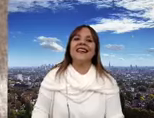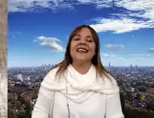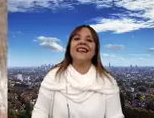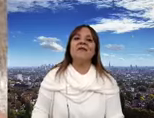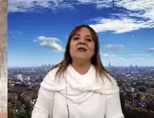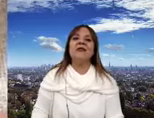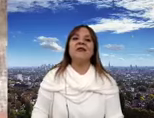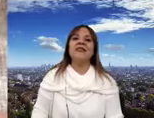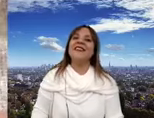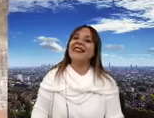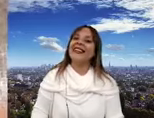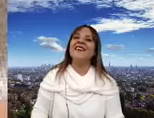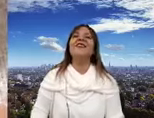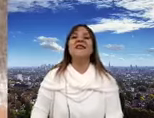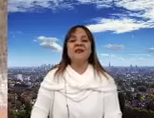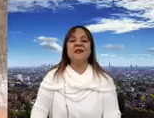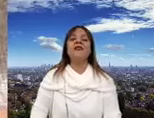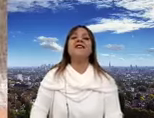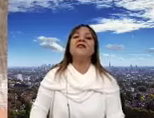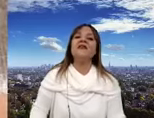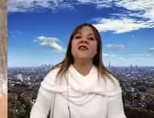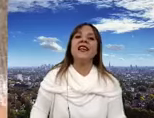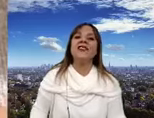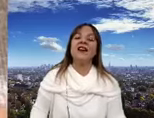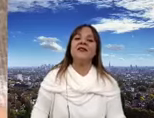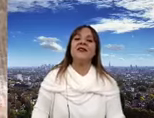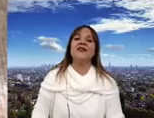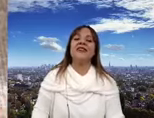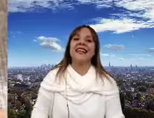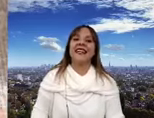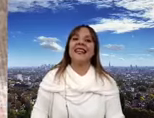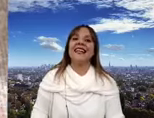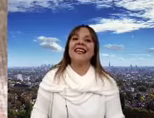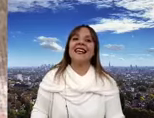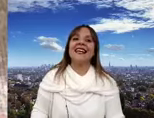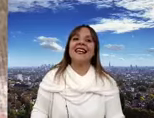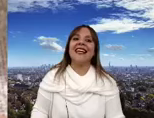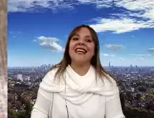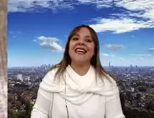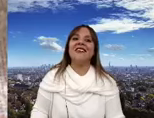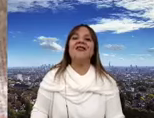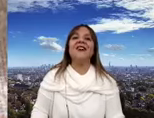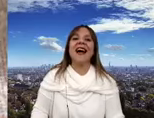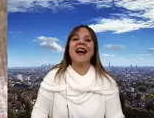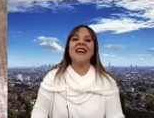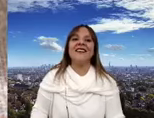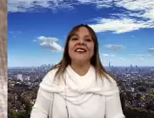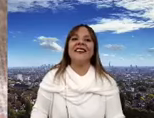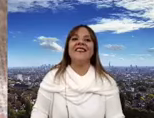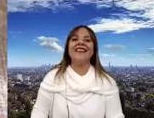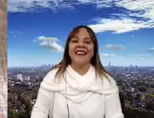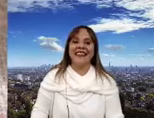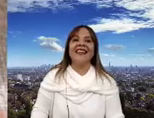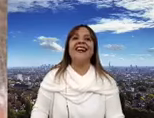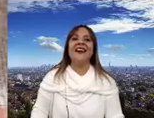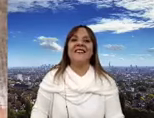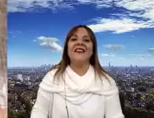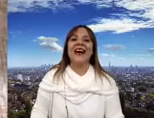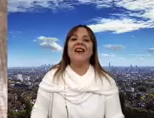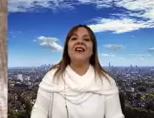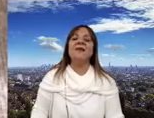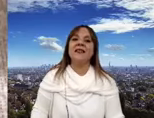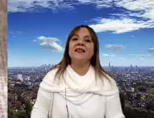bom, Jefferson. mundo, né? É outro mundo. E Outro você faz mundo. o quê, Jefferson? Eu sou advogado. Advogado, aí, ó. Legal. Agora também